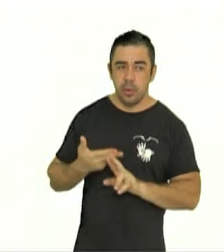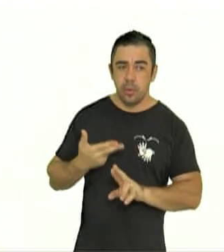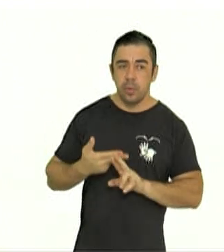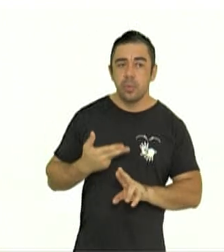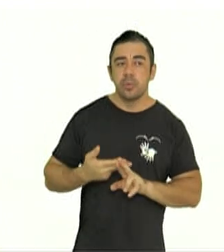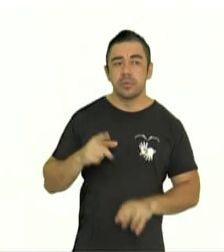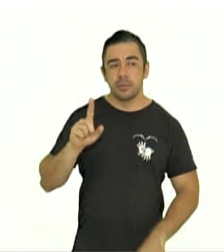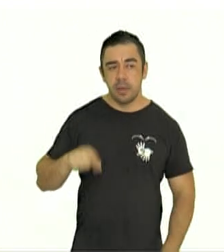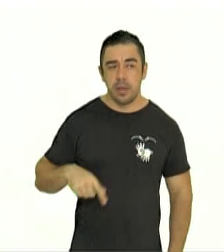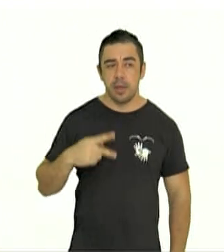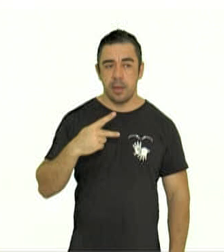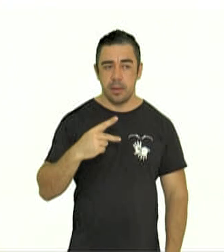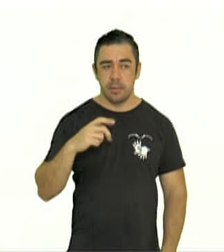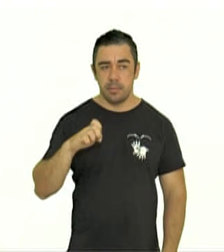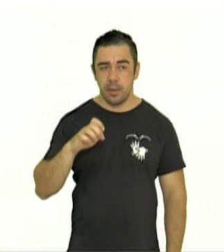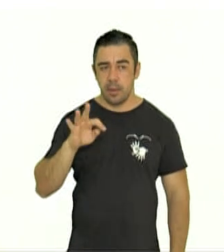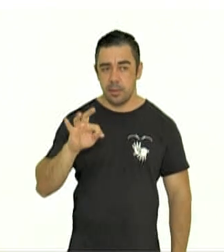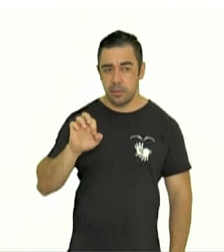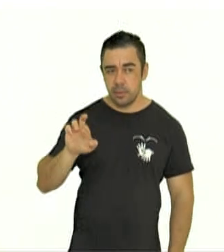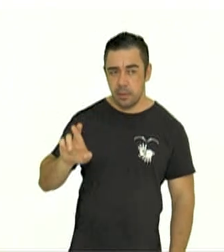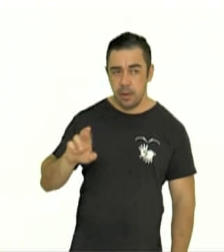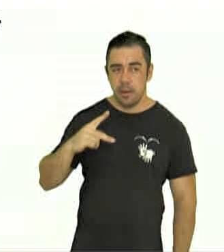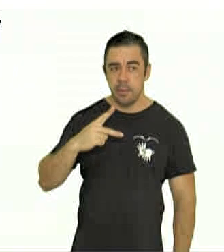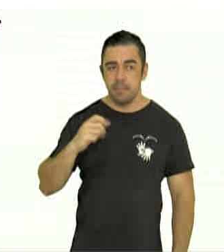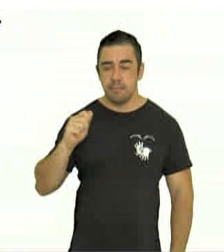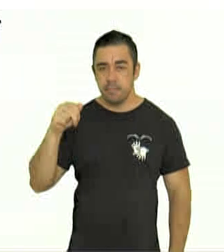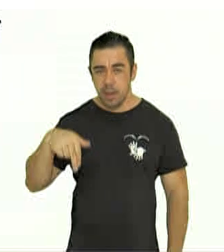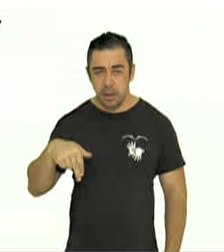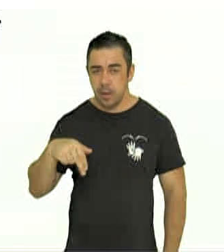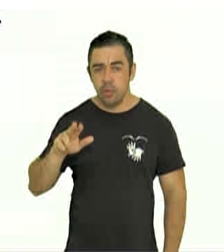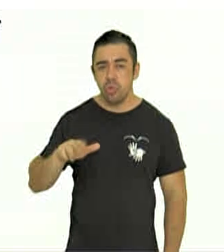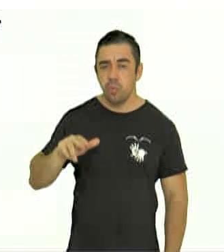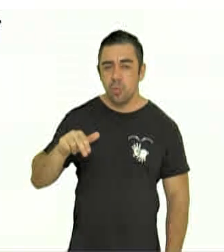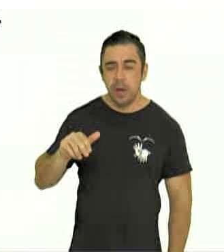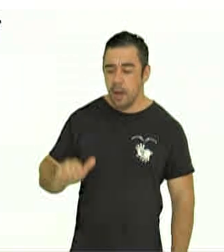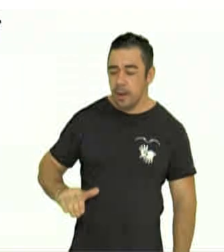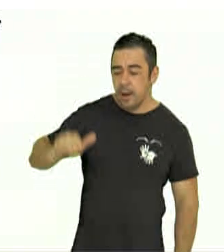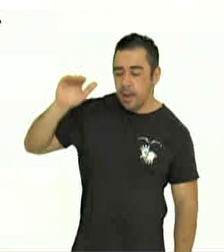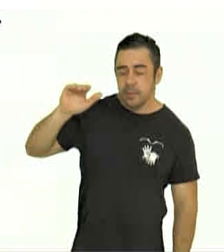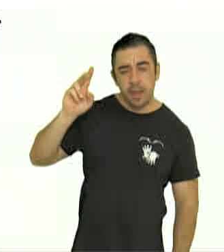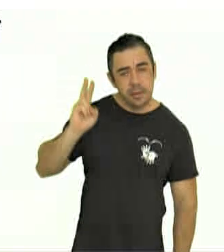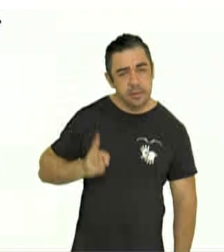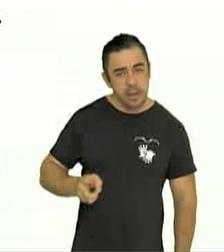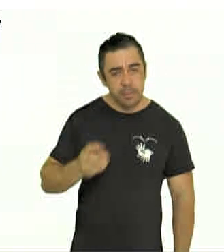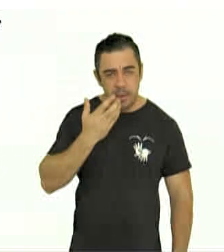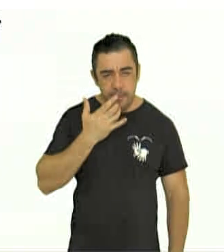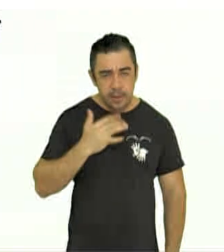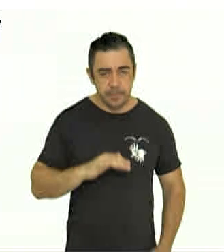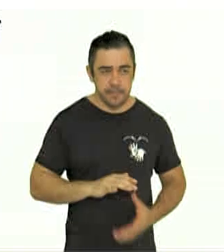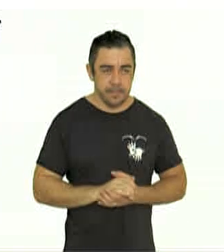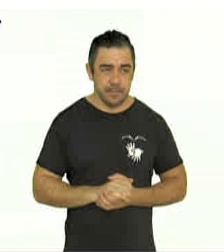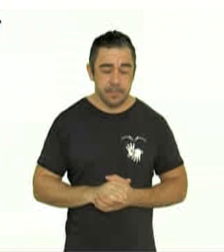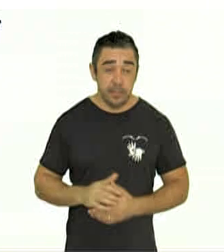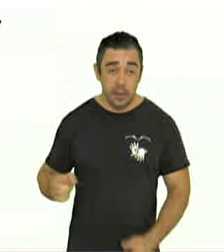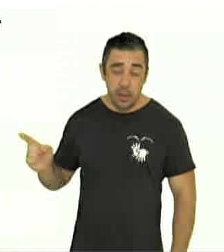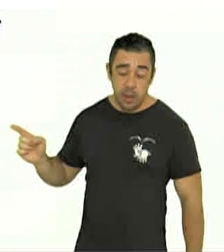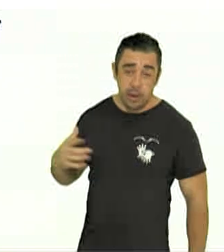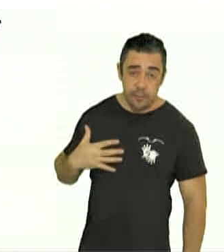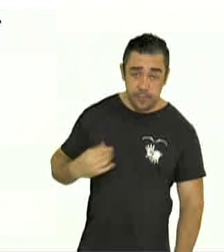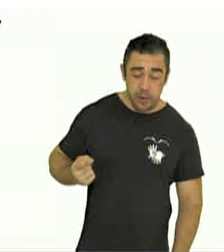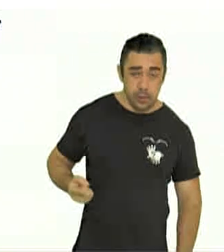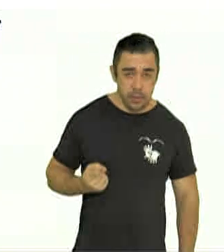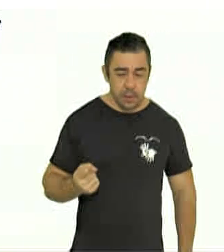criança que nunca cresce, né? Que vai ser sempre criança. Sobre a leitura, O Filho Eterno é uma